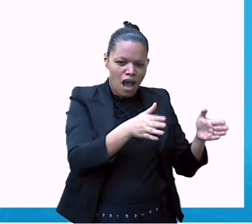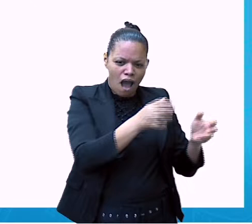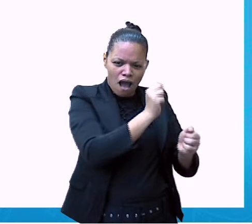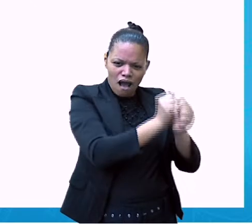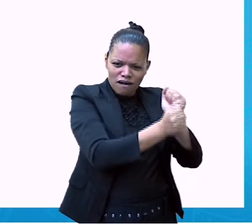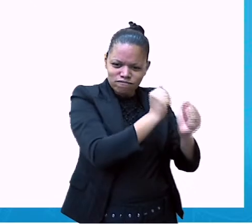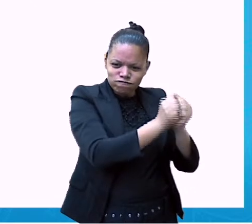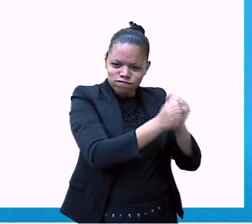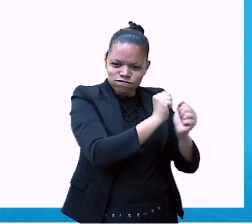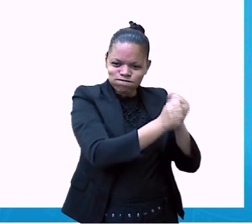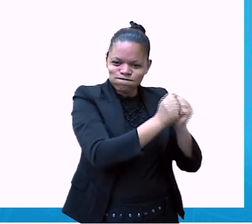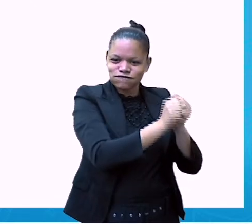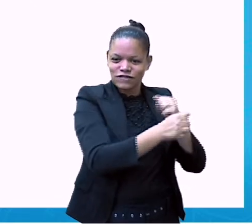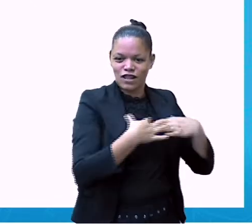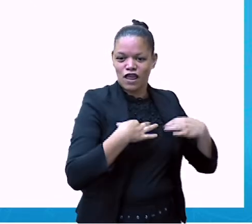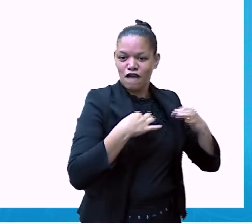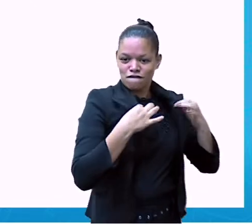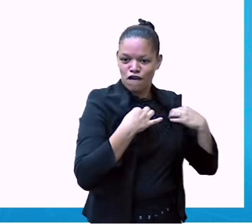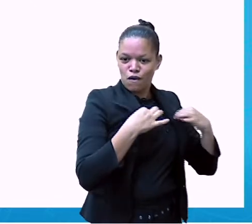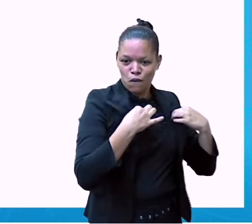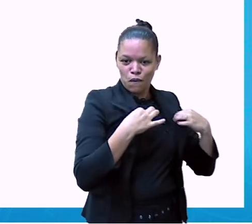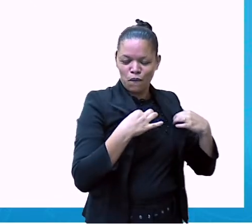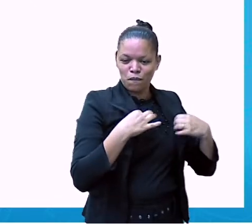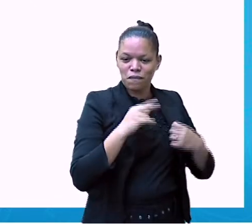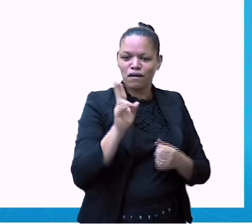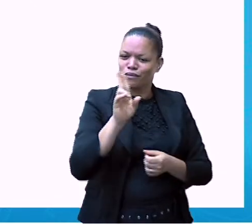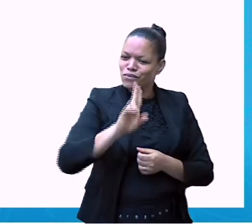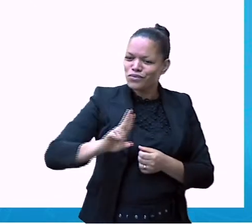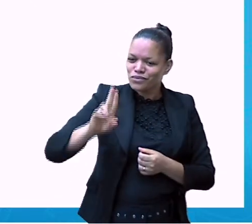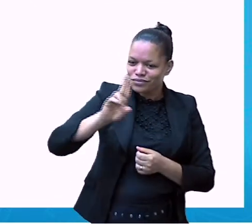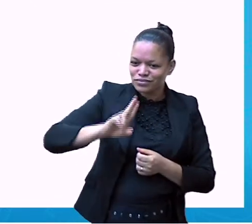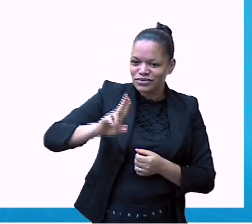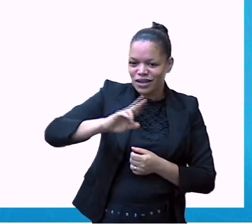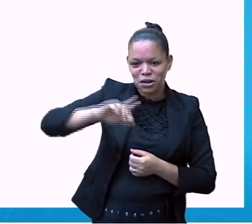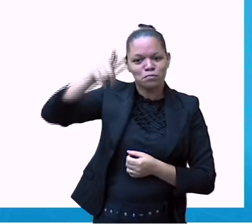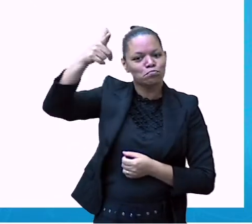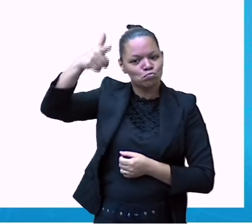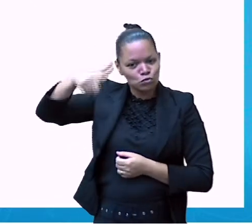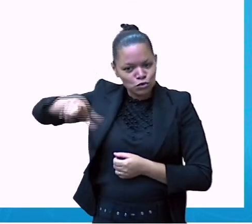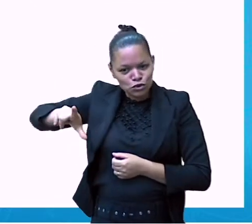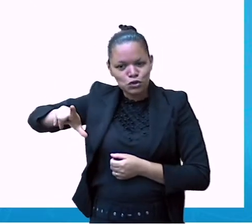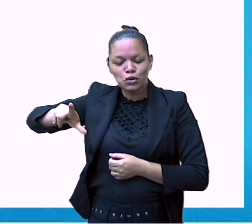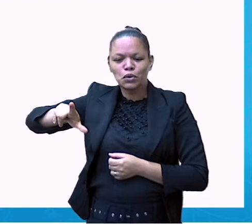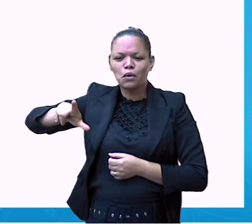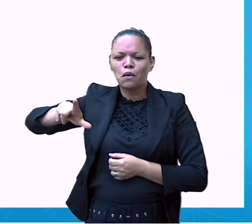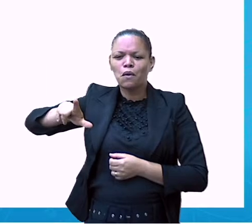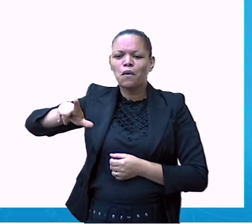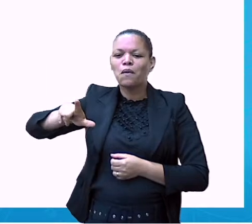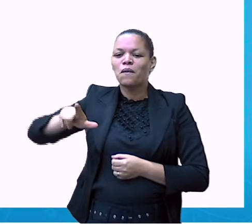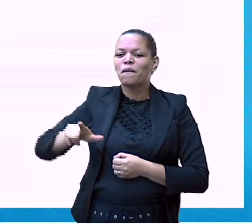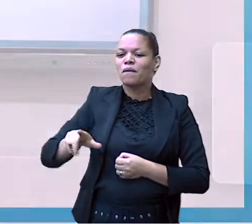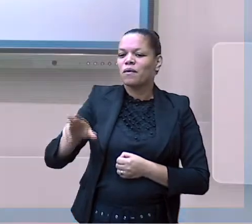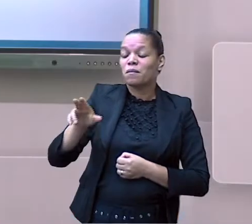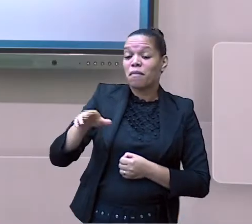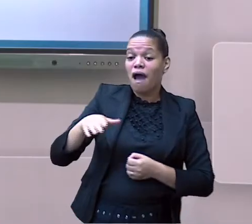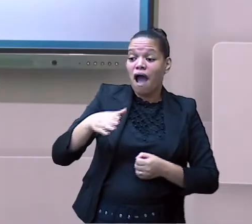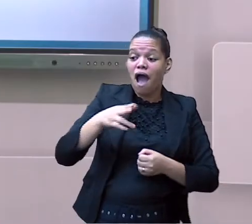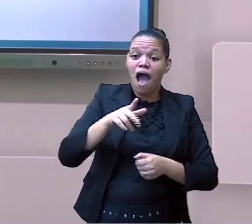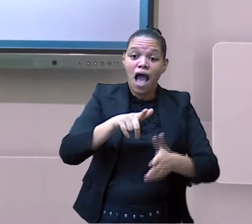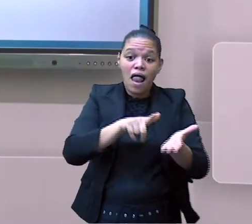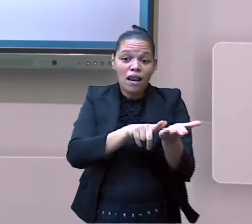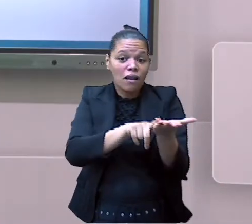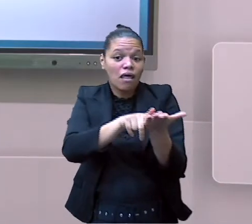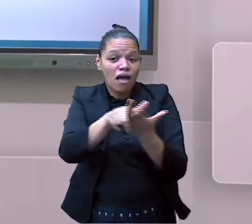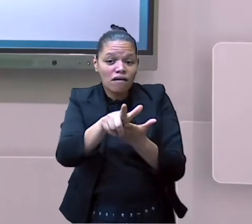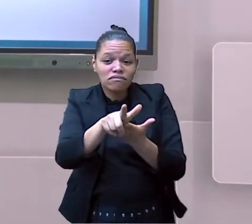no dia que eu vou lavar a roupa, eu já deixo esse dia aí para estar lavando também o quintal, lavando